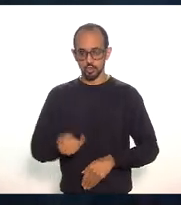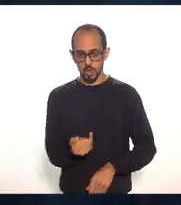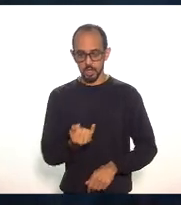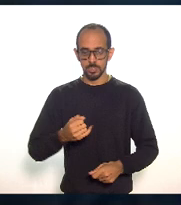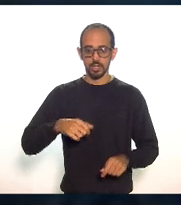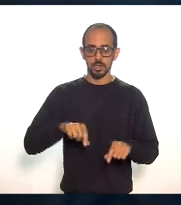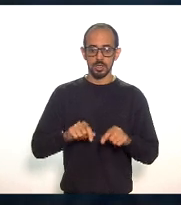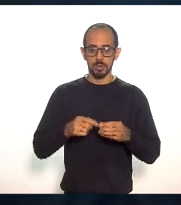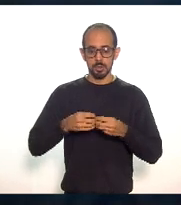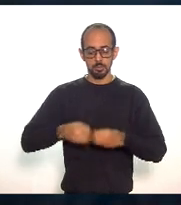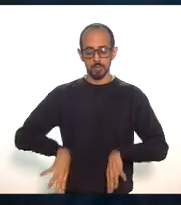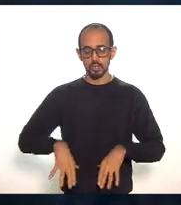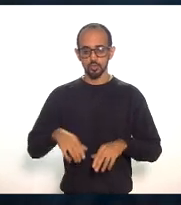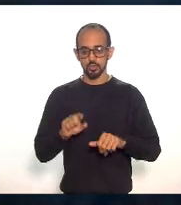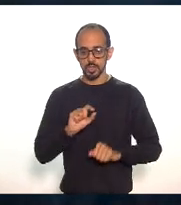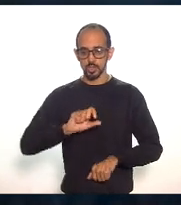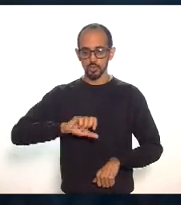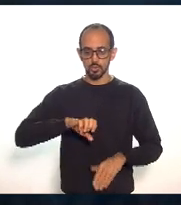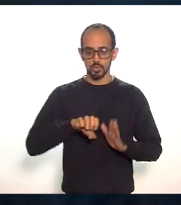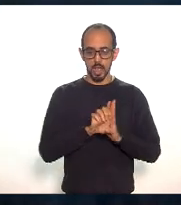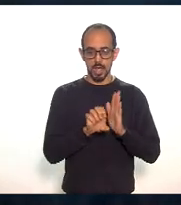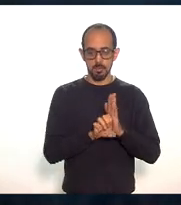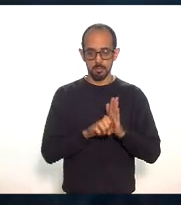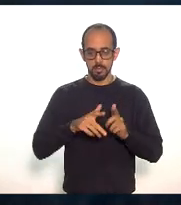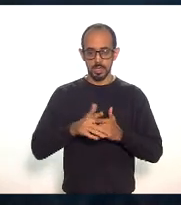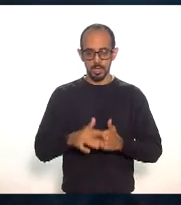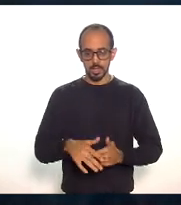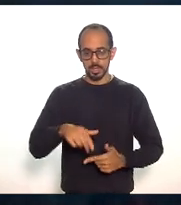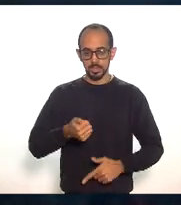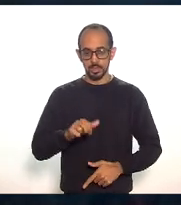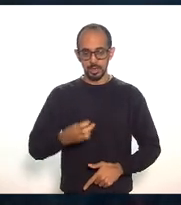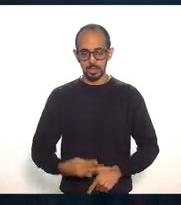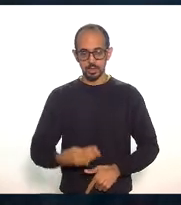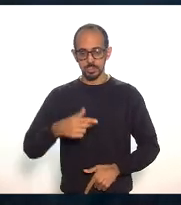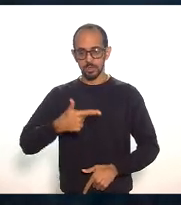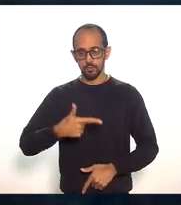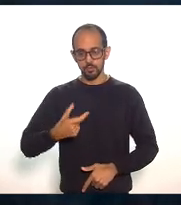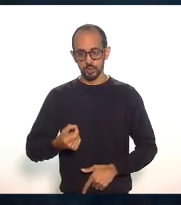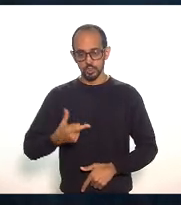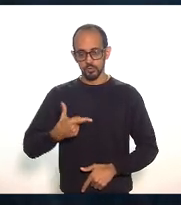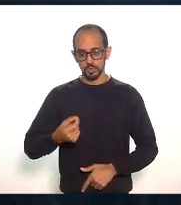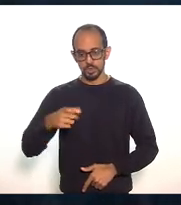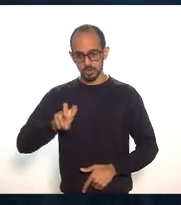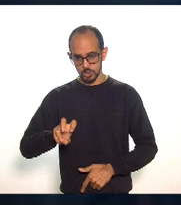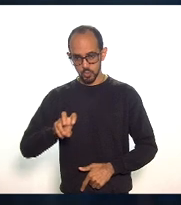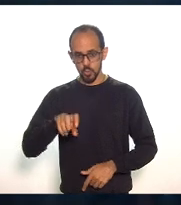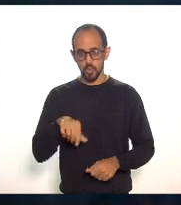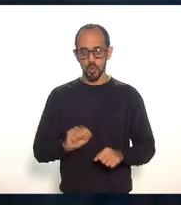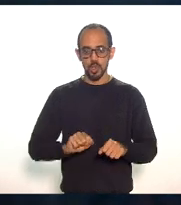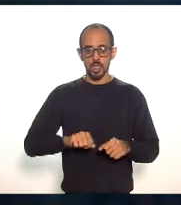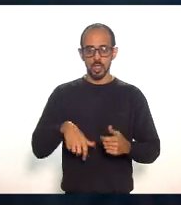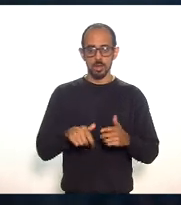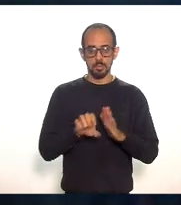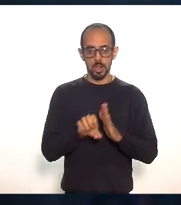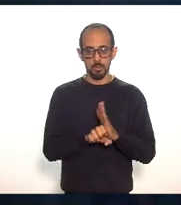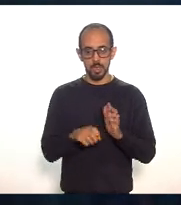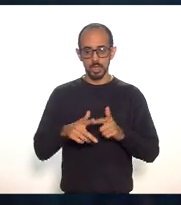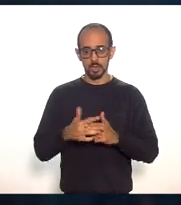Pela prejudicabilidade das emendas 13, 20 e 25, pela emenda número 2 da